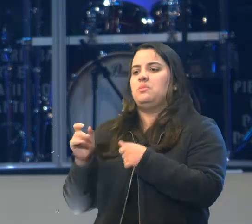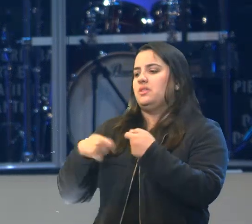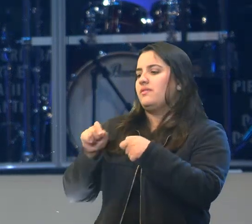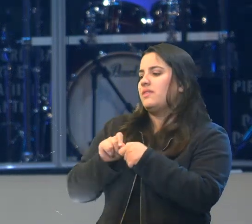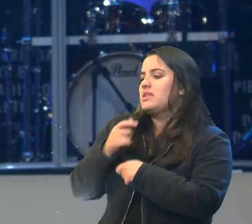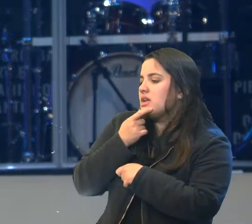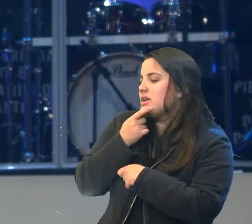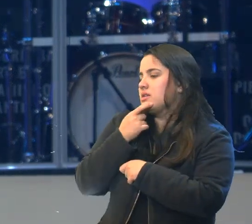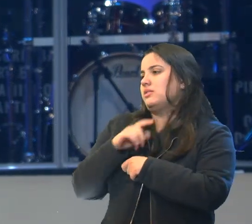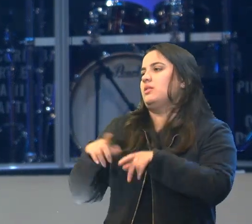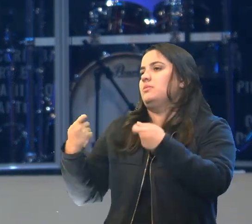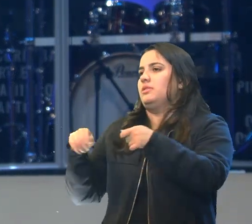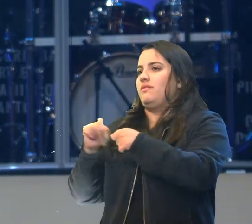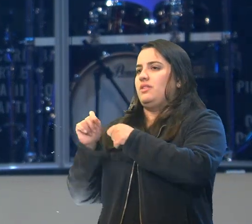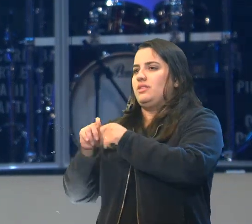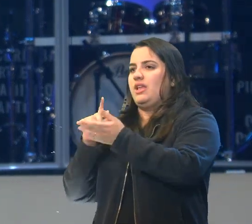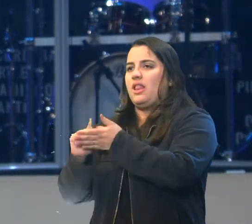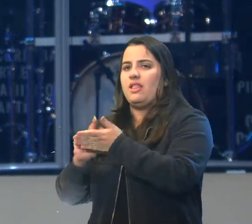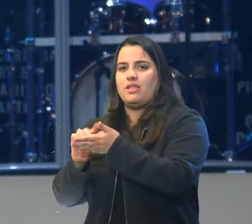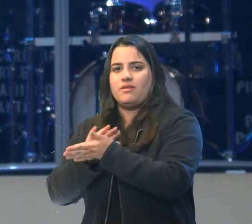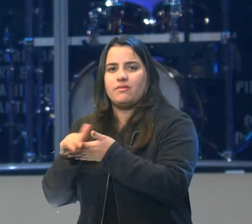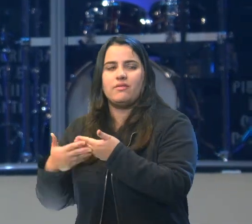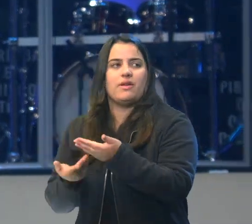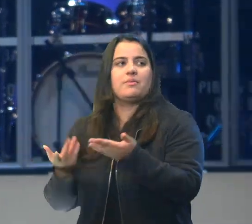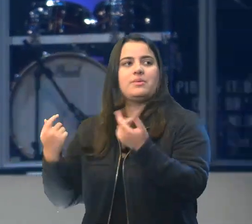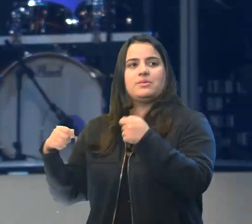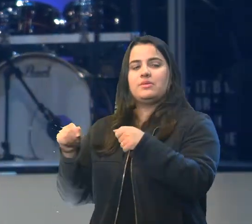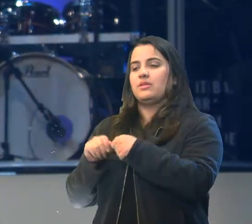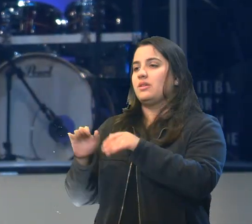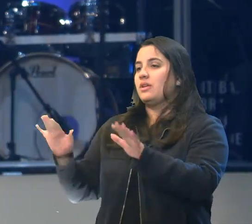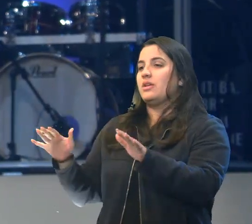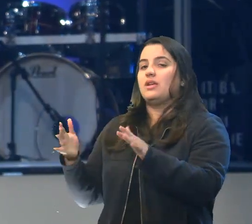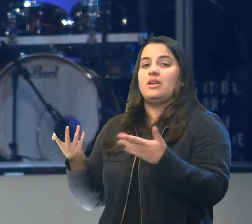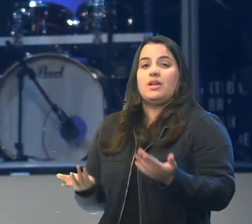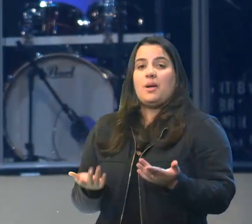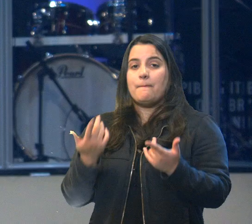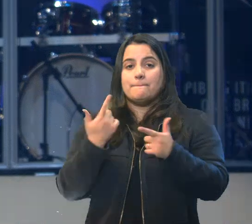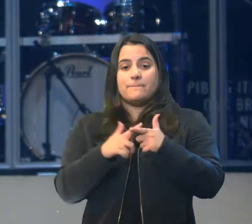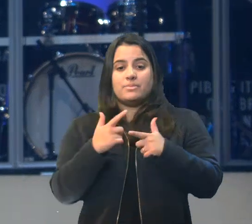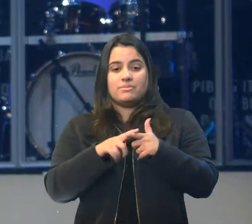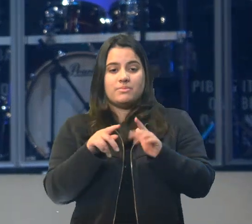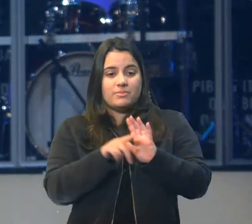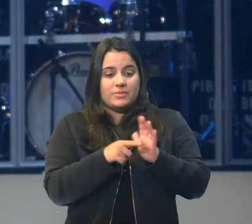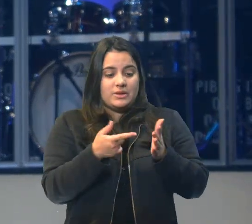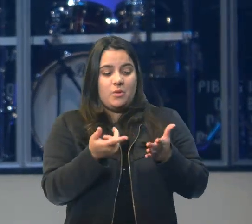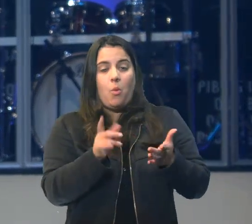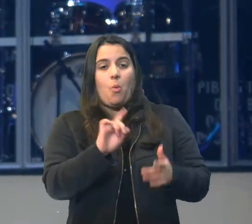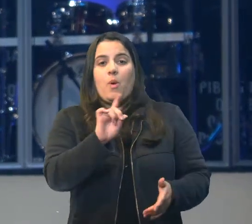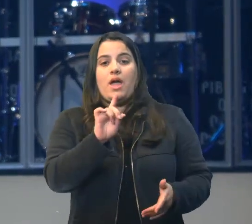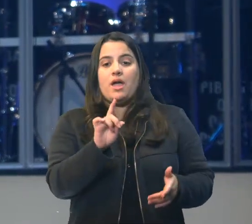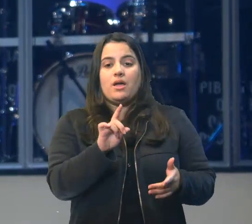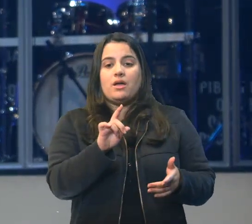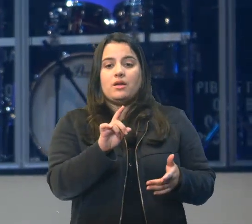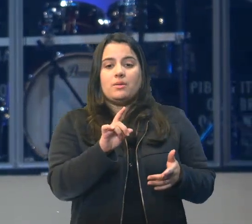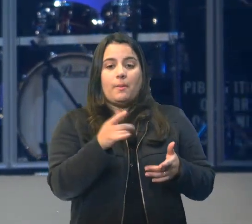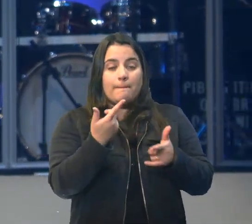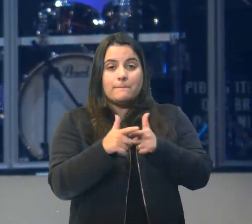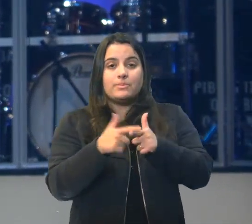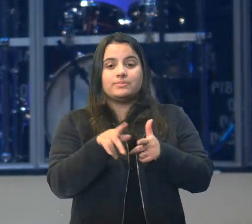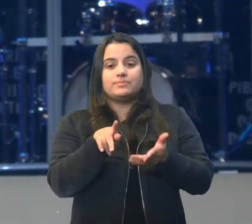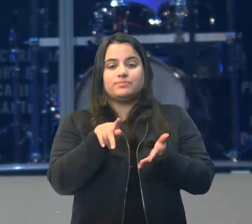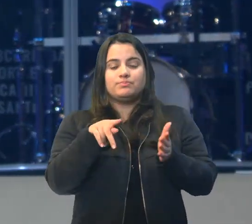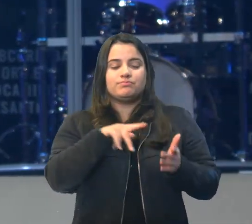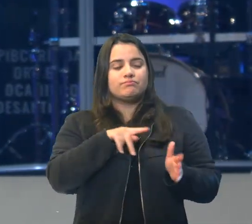fazer inglês. Ele tem que lavar uma louça. Ele tem que não sei o quê. Problema de alma não se resolve com tarefa. Problema de alma se